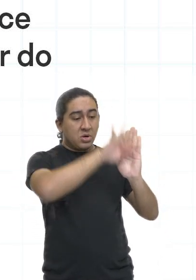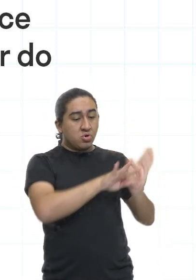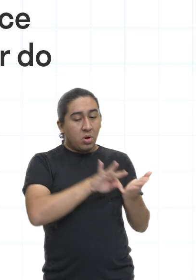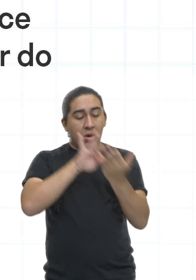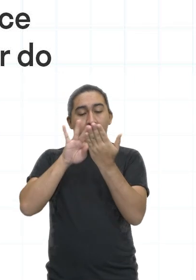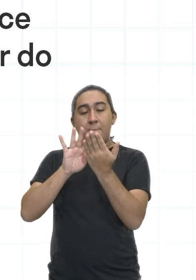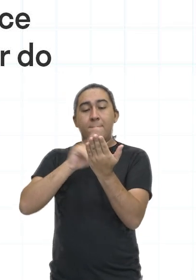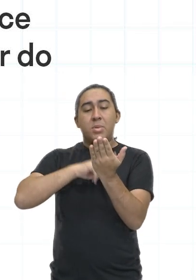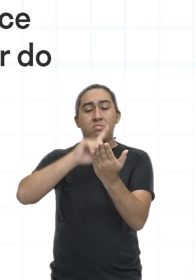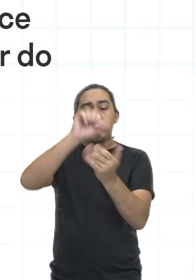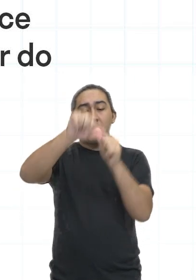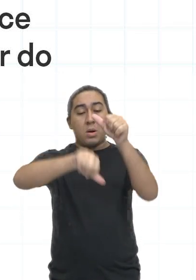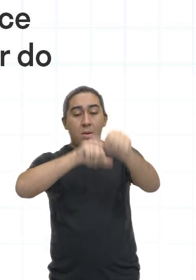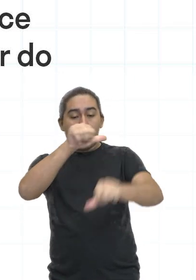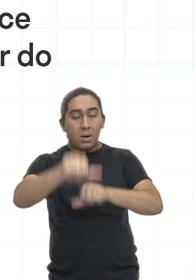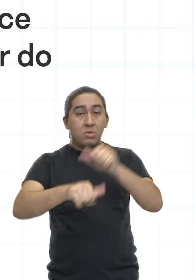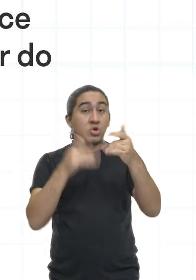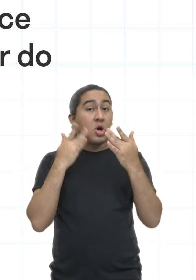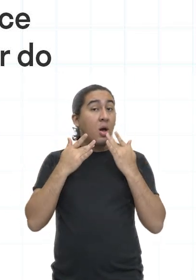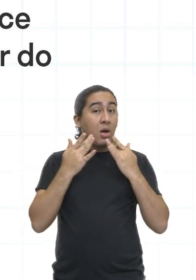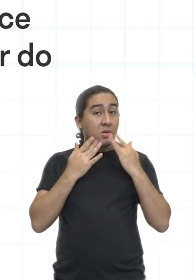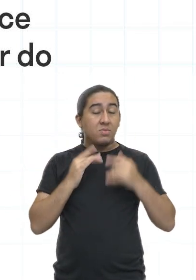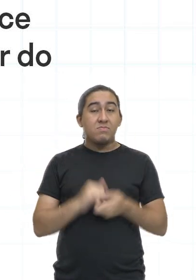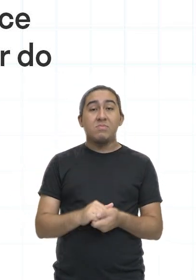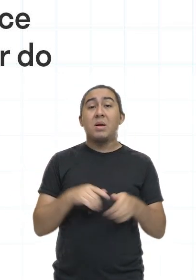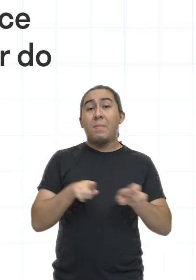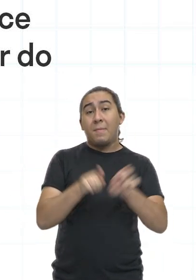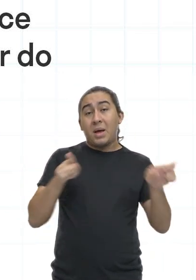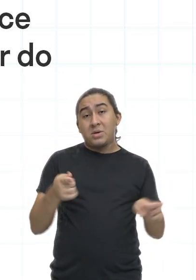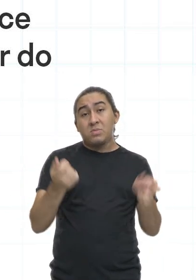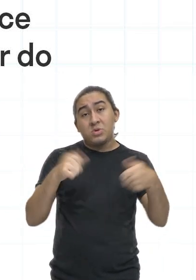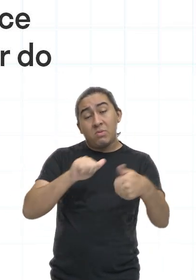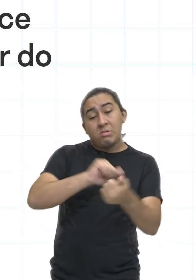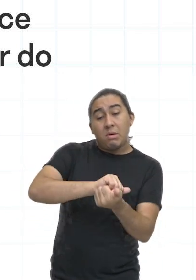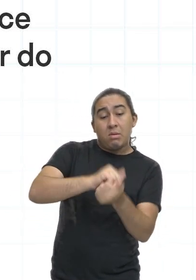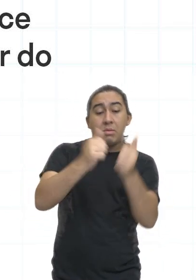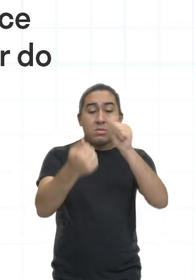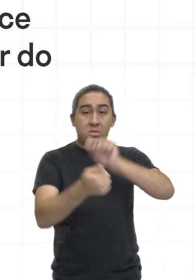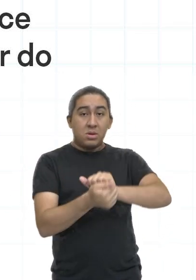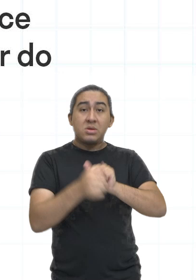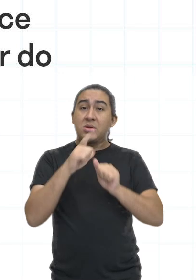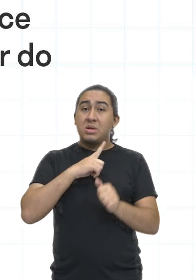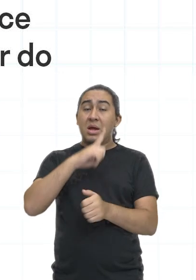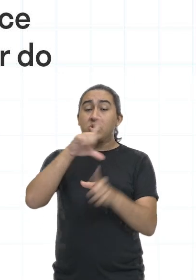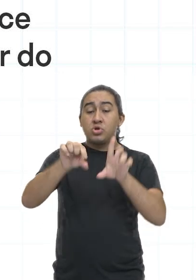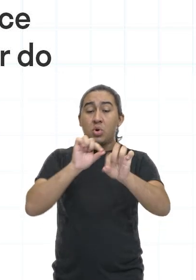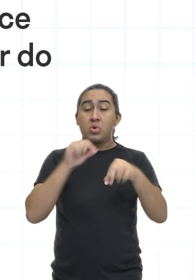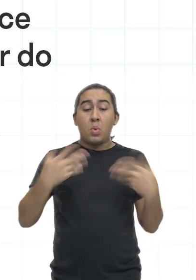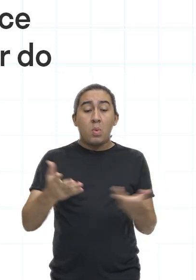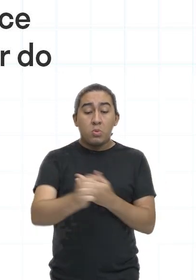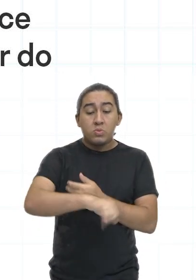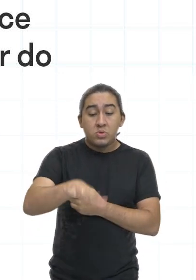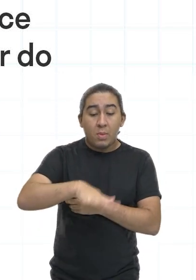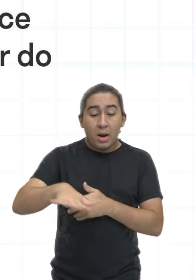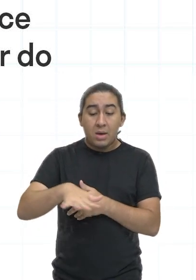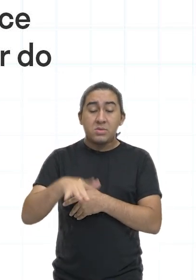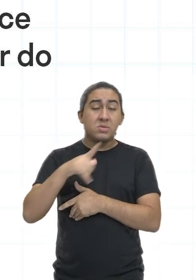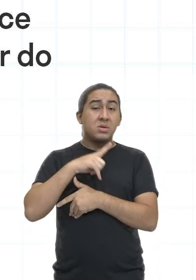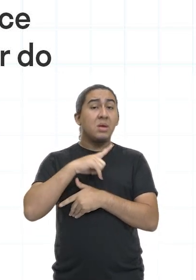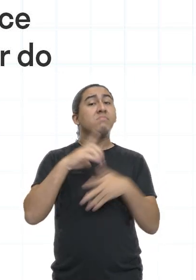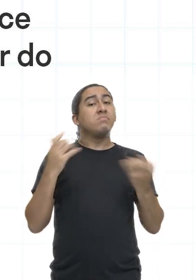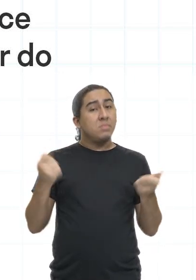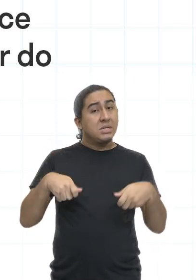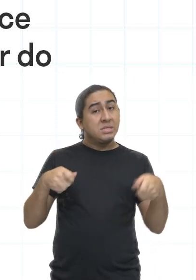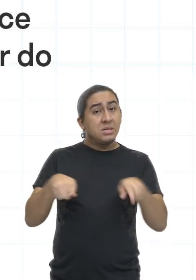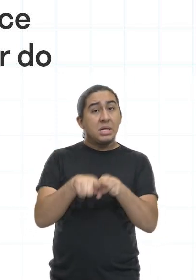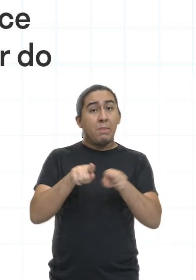peça teatral. Mas, para que isso aconteça, ele também tem que determinar como vai ser o cenário, e para isso ele precisa também de